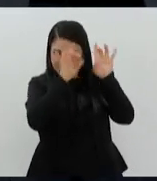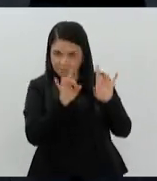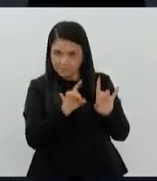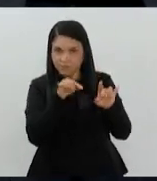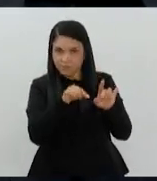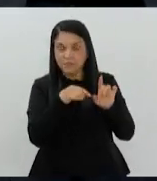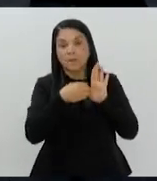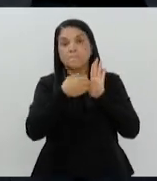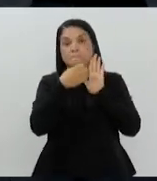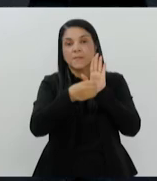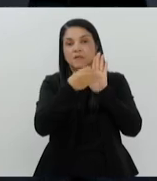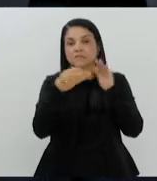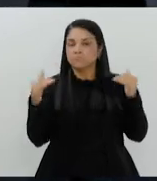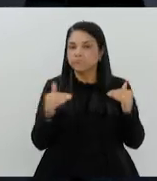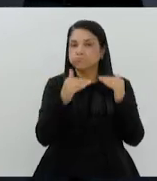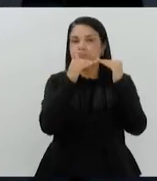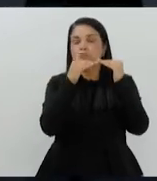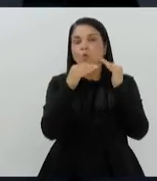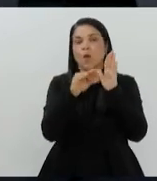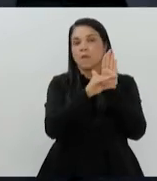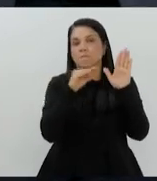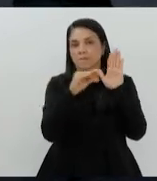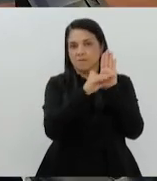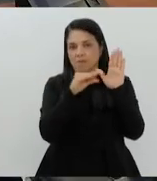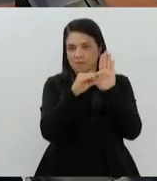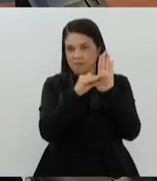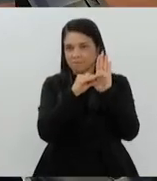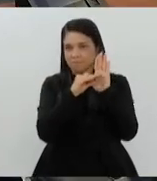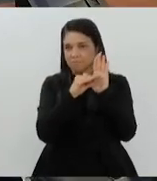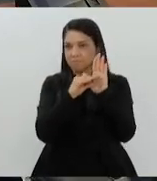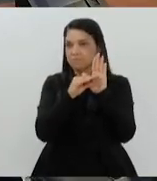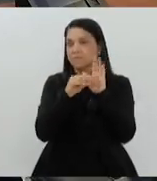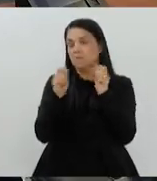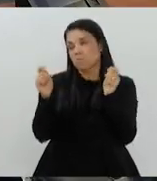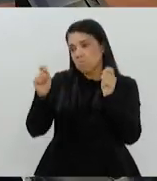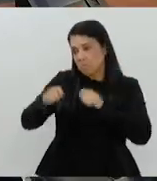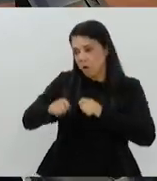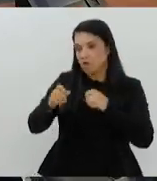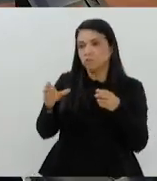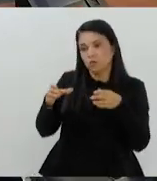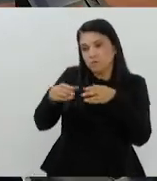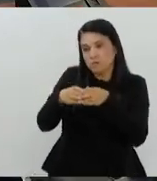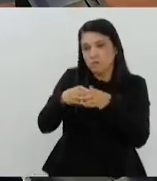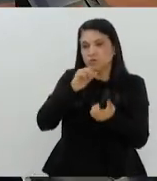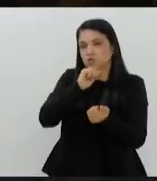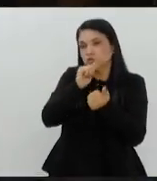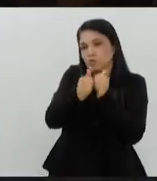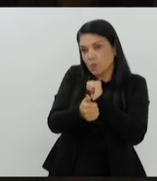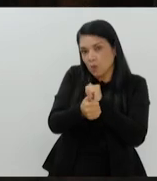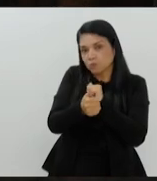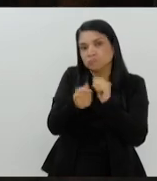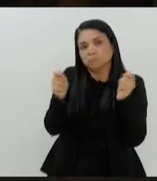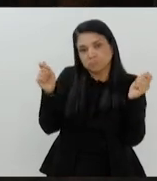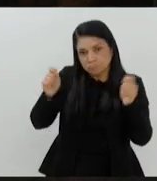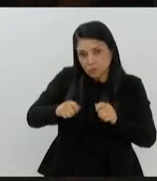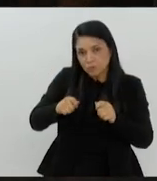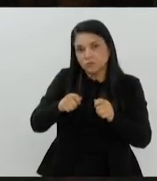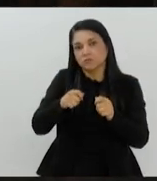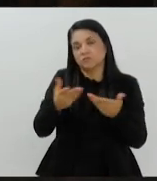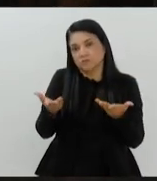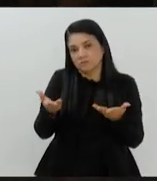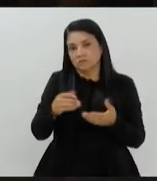parecer dele favorável com a emenda, já tem a emenda. Ele pode dar pela comissão de esporte. Pela comissão de esporte, que ainda falta.